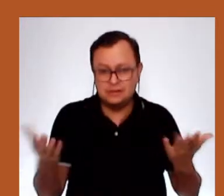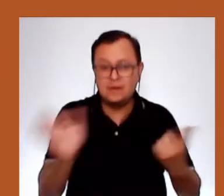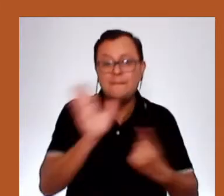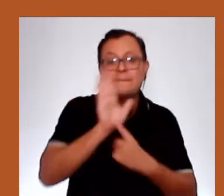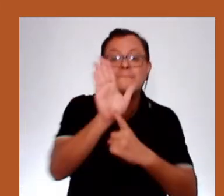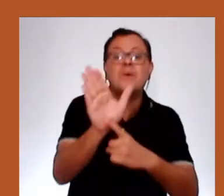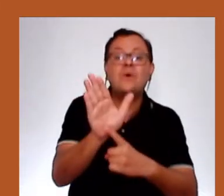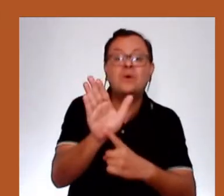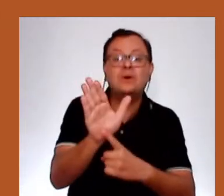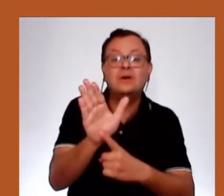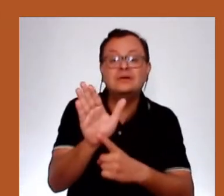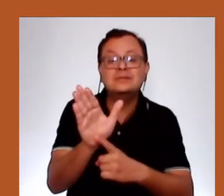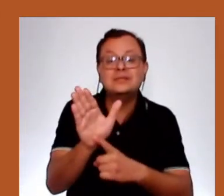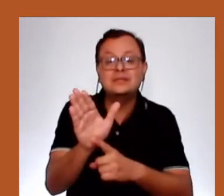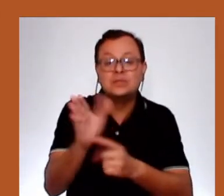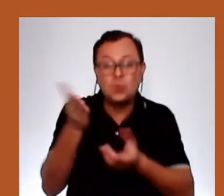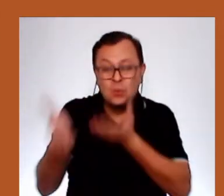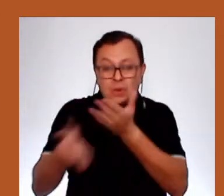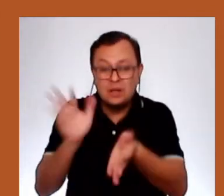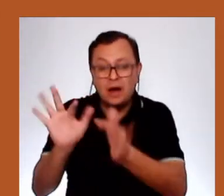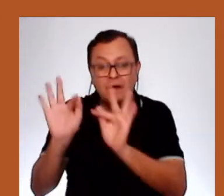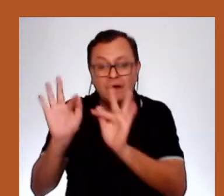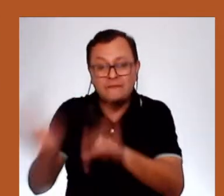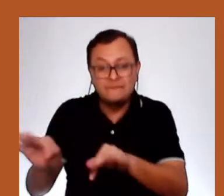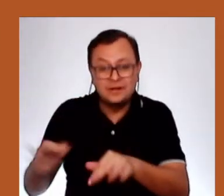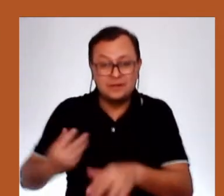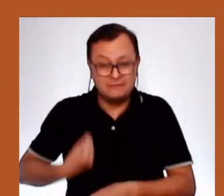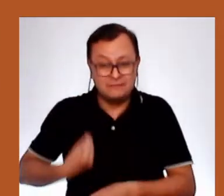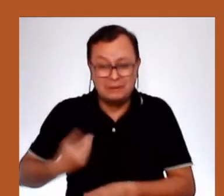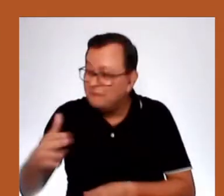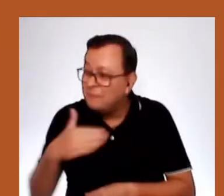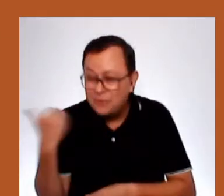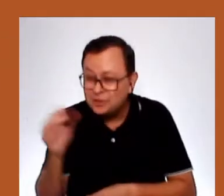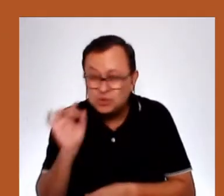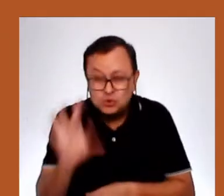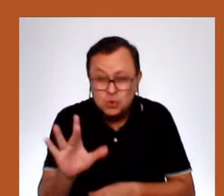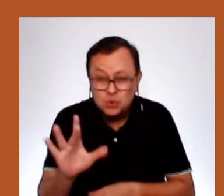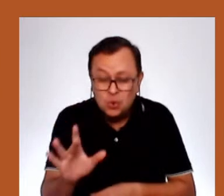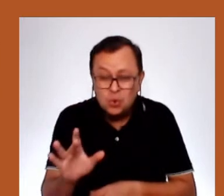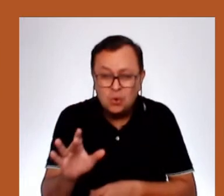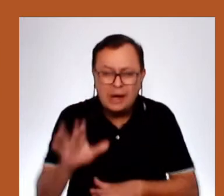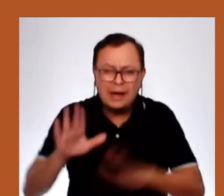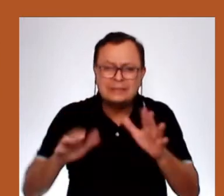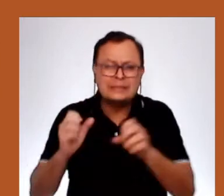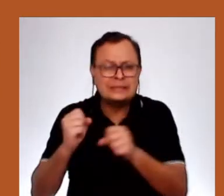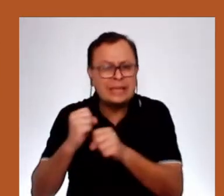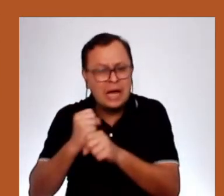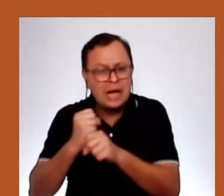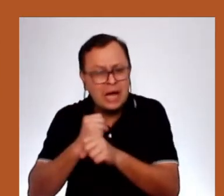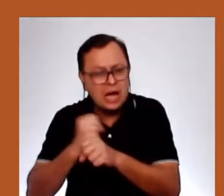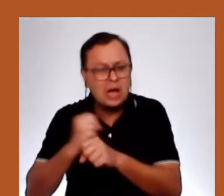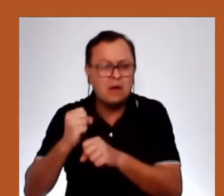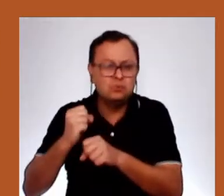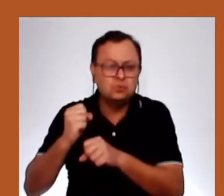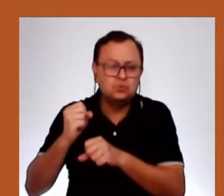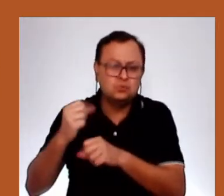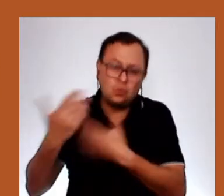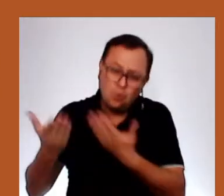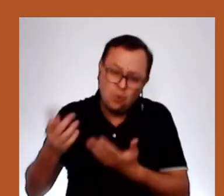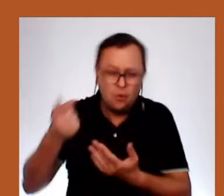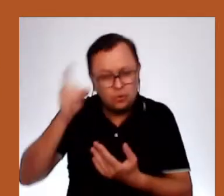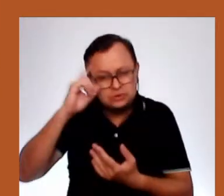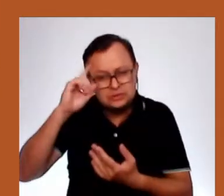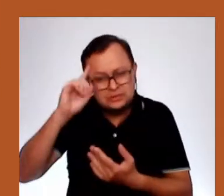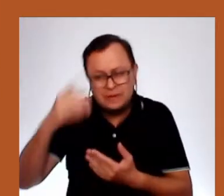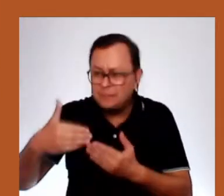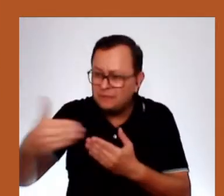morrer. Não, as pessoas todas ali estão por um fio de vida, talvez há anos e talvez há dias, só que eles se recusaram